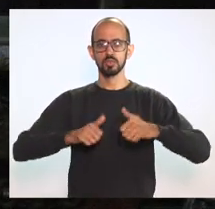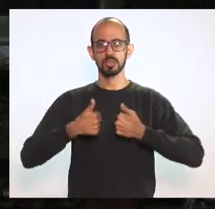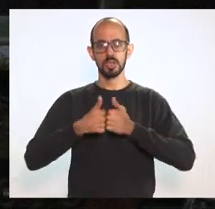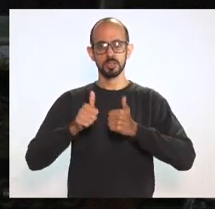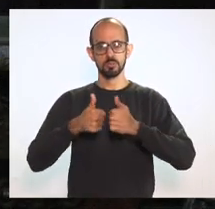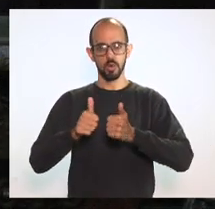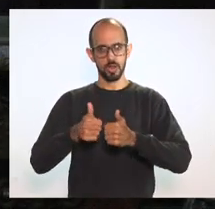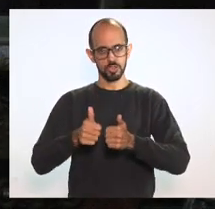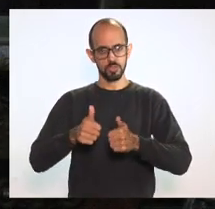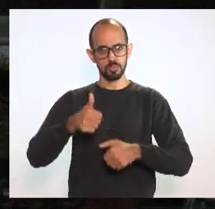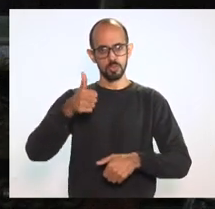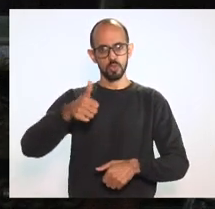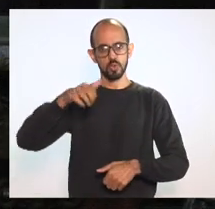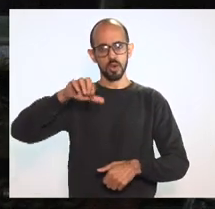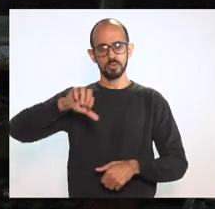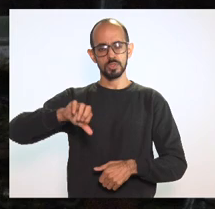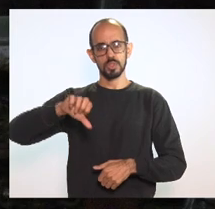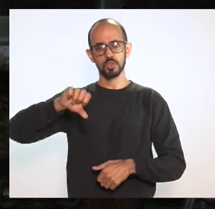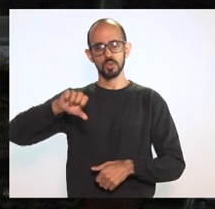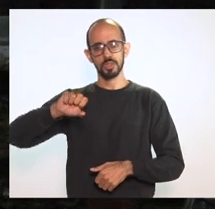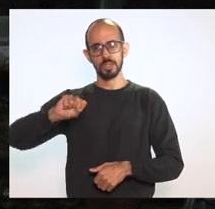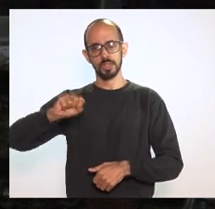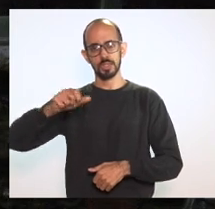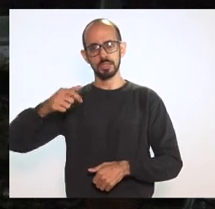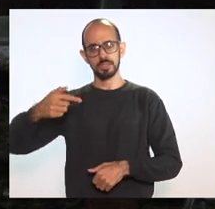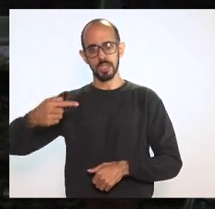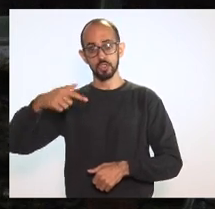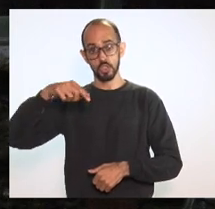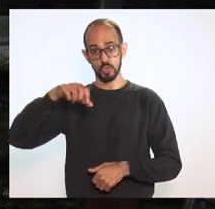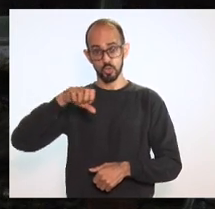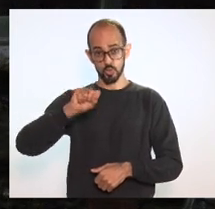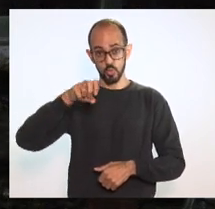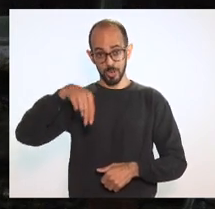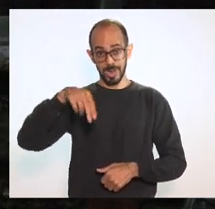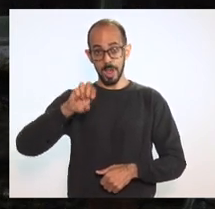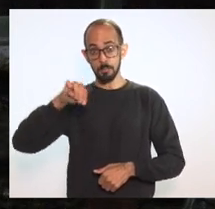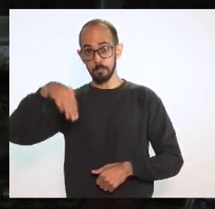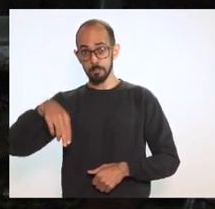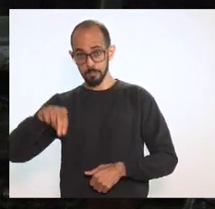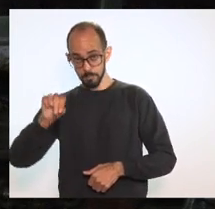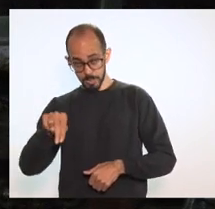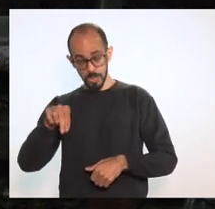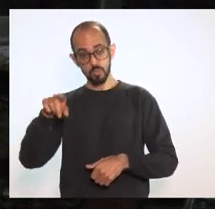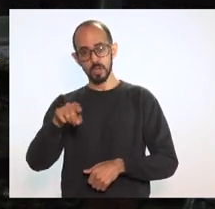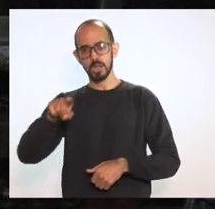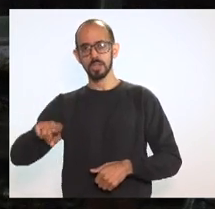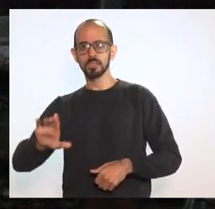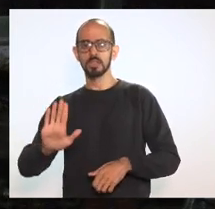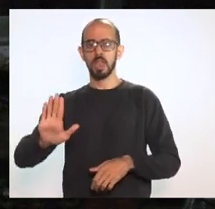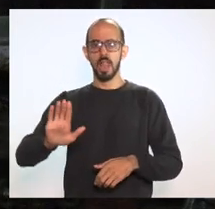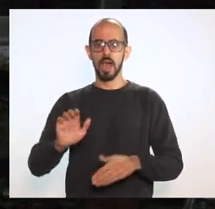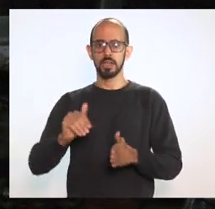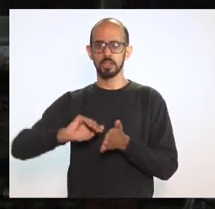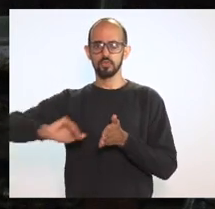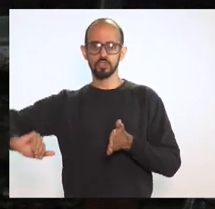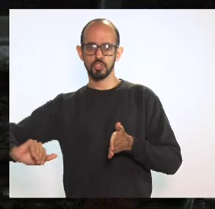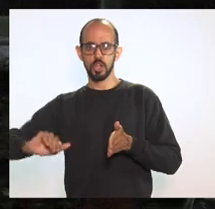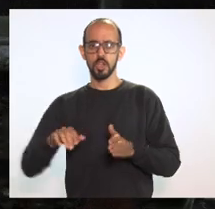Em 1987, a SUNAMAN foi extinta. A concessão de prioridades aos projetos